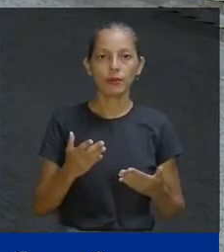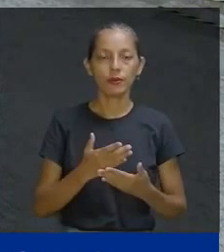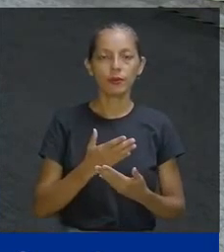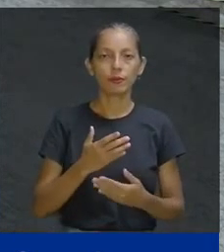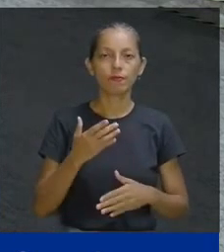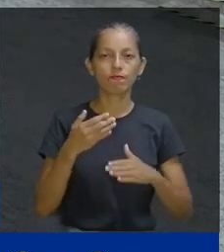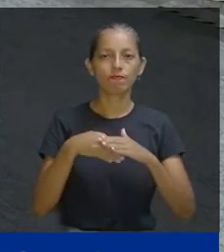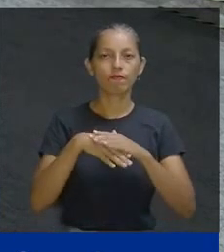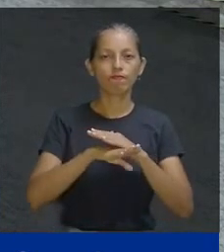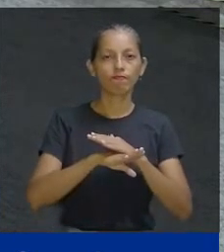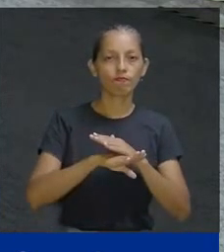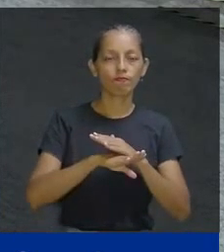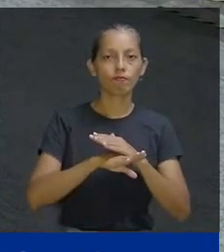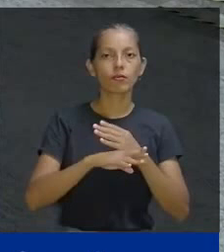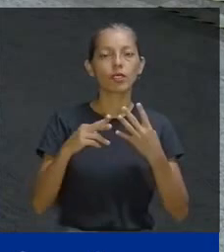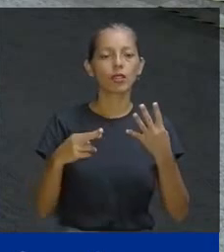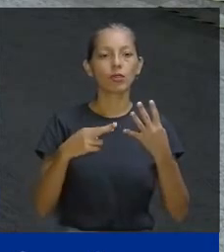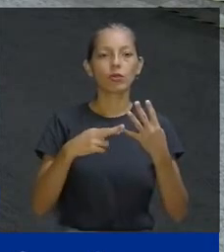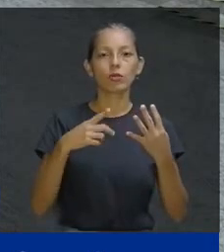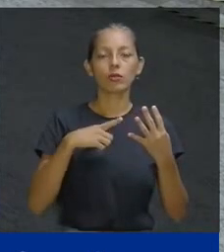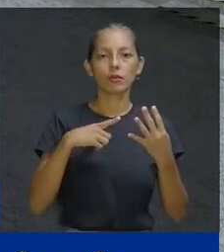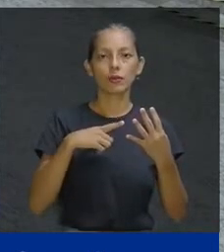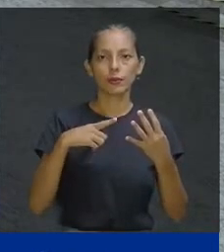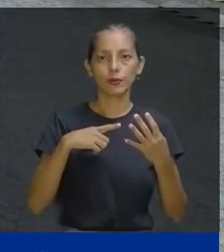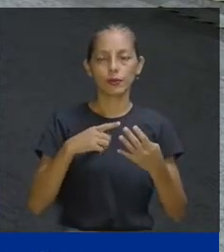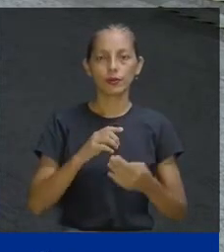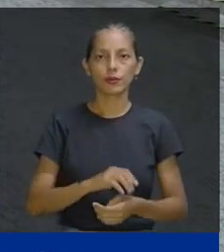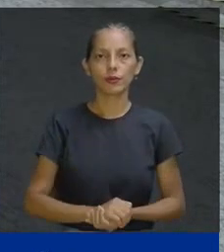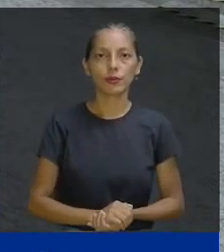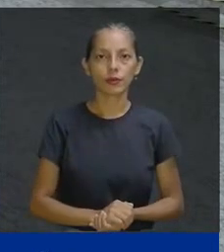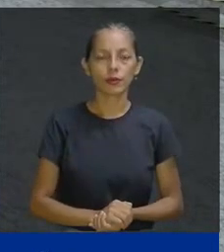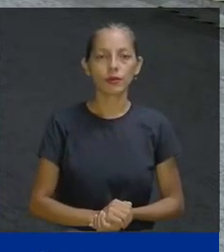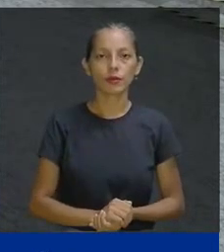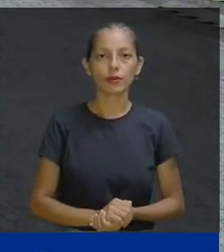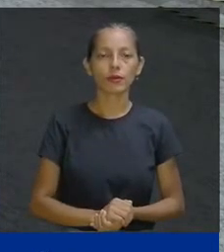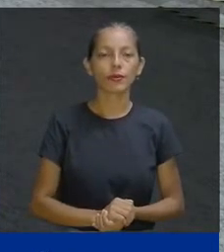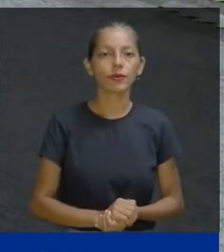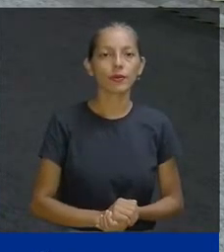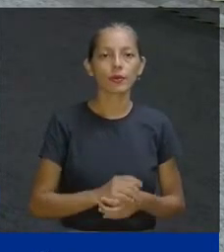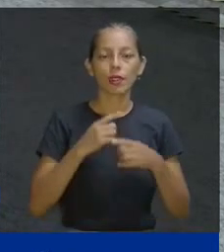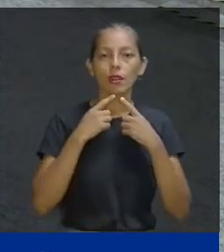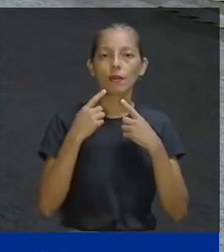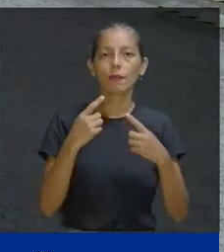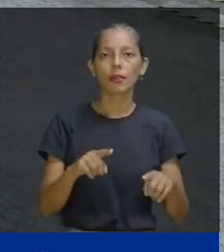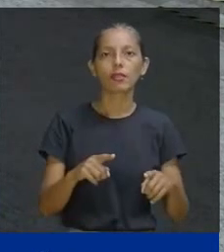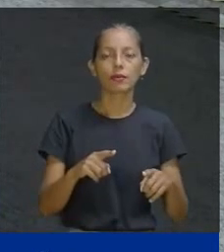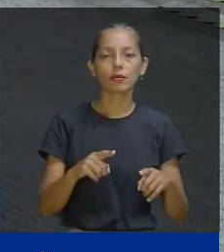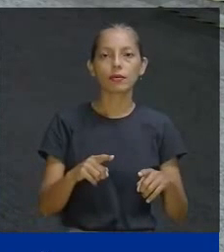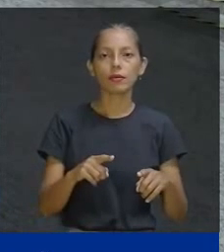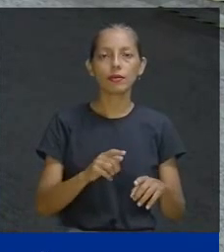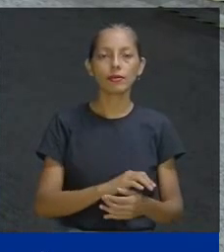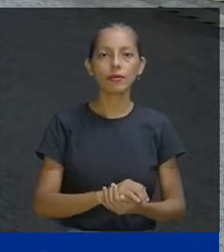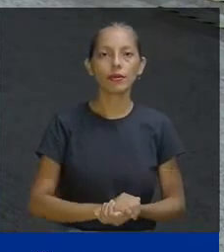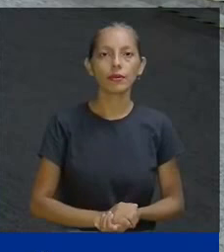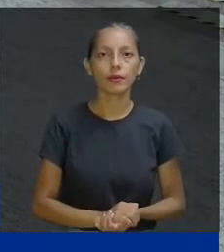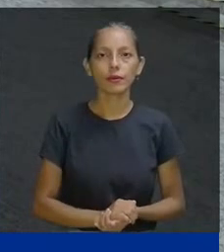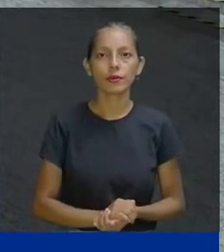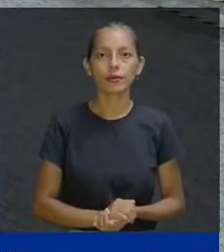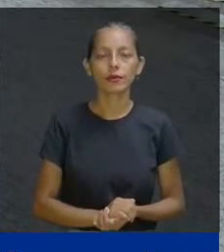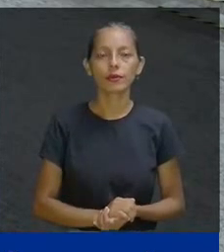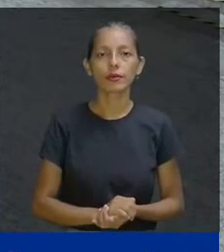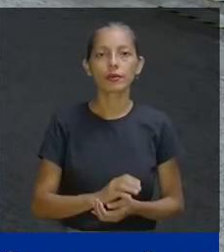de reclamação disciplinar proposta em face do ex-juiz substituto dessa corte, Orlando Souto